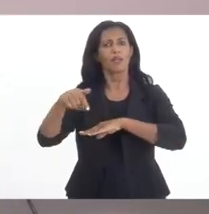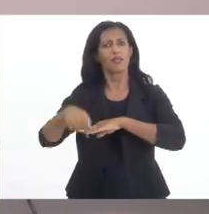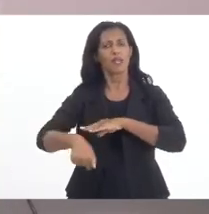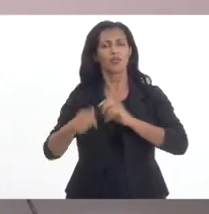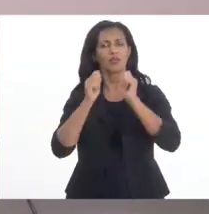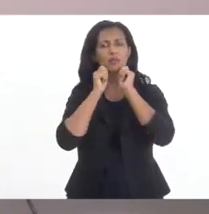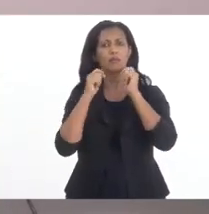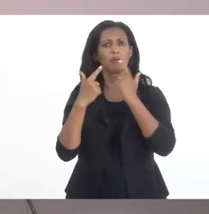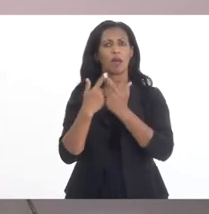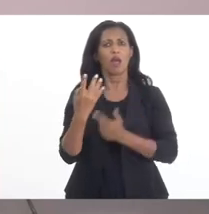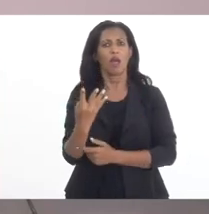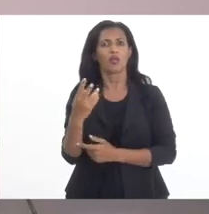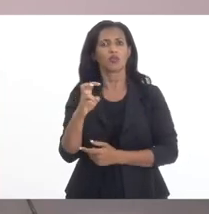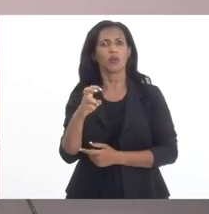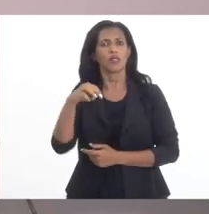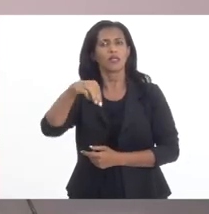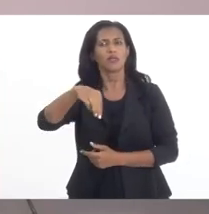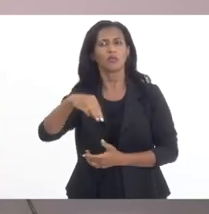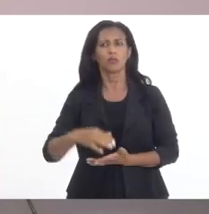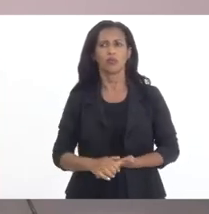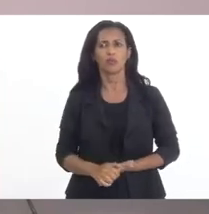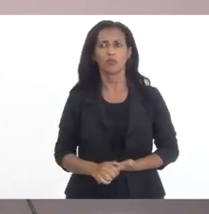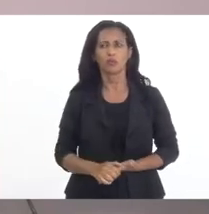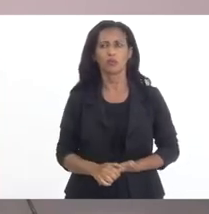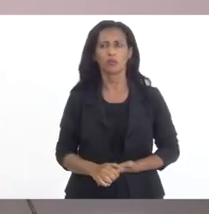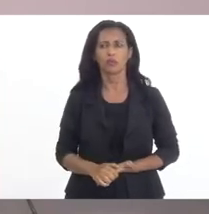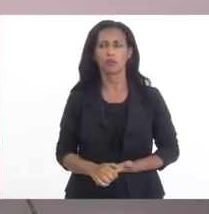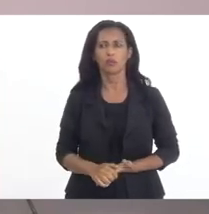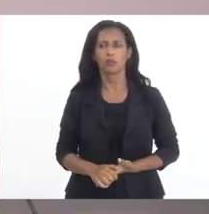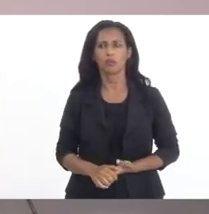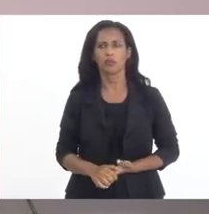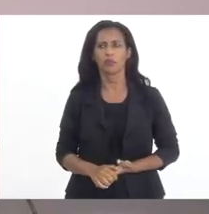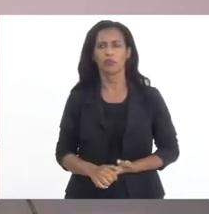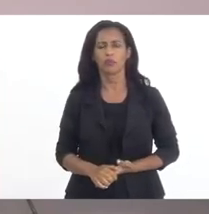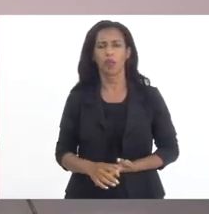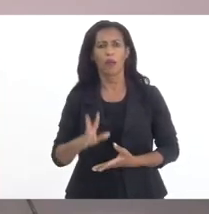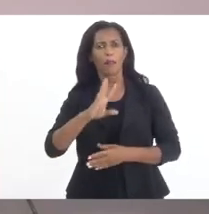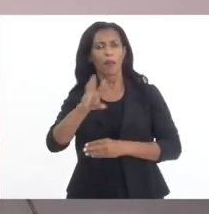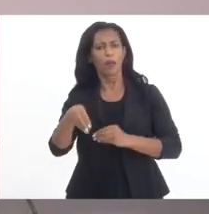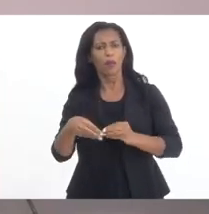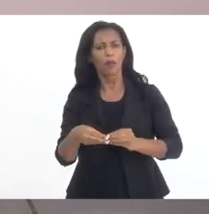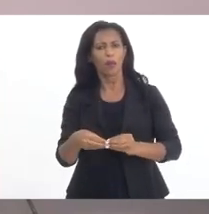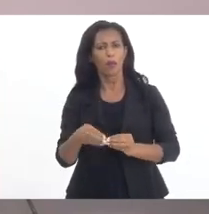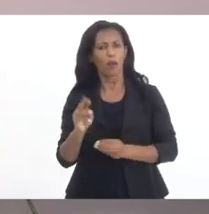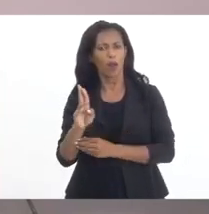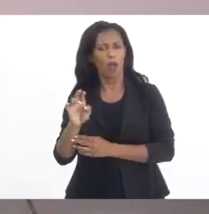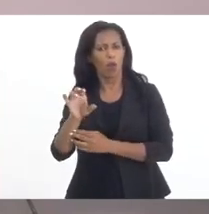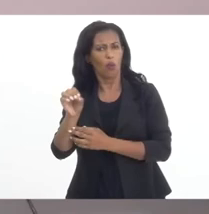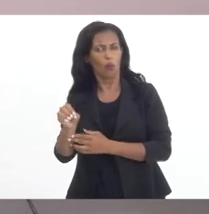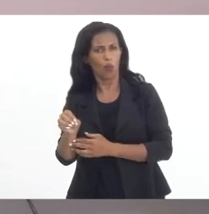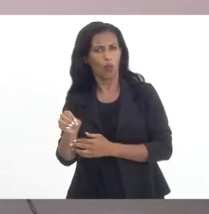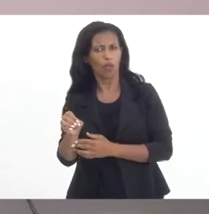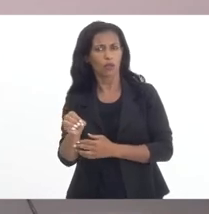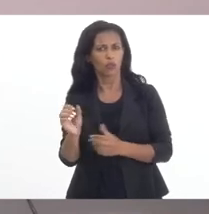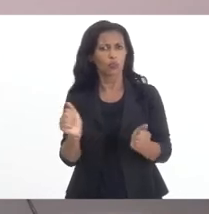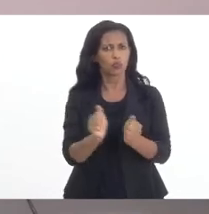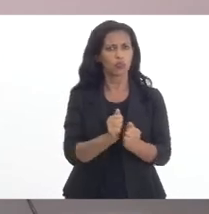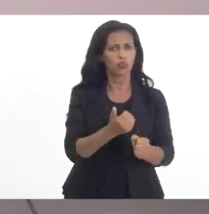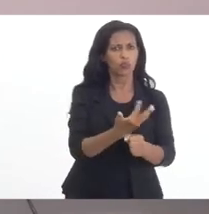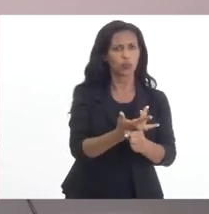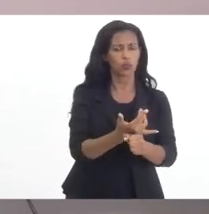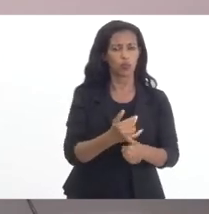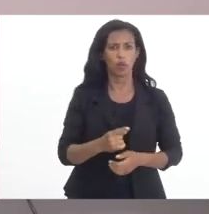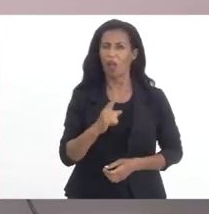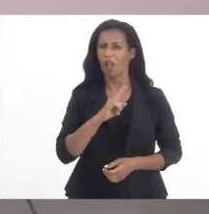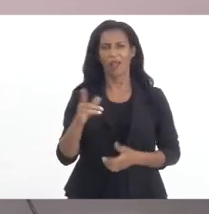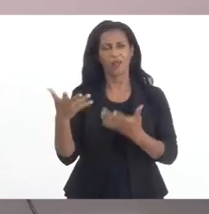casa, aos 45 do segundo tempo, para poder incorporar ao ESO, ao UERJ. Nós não